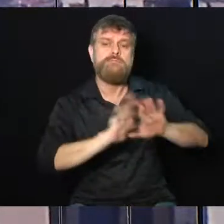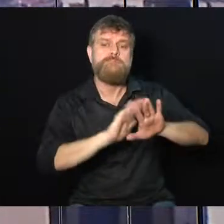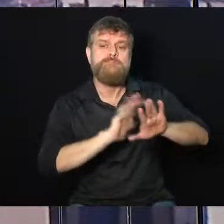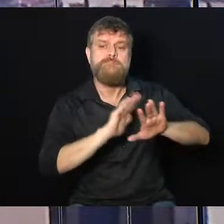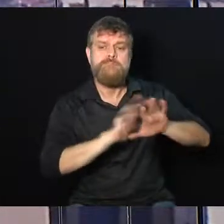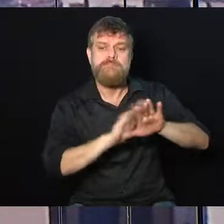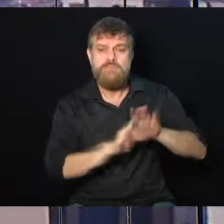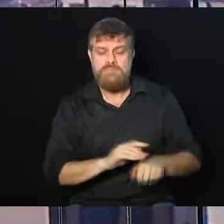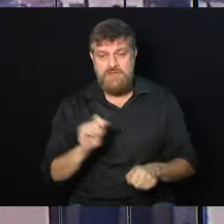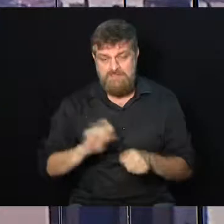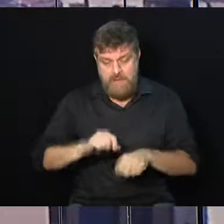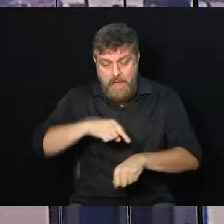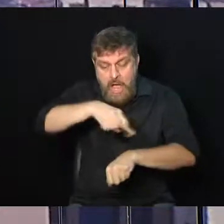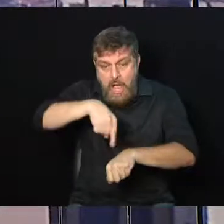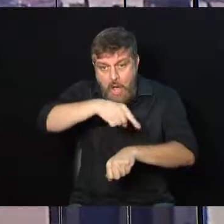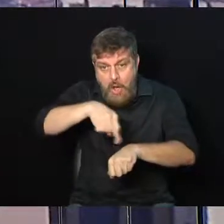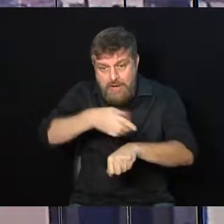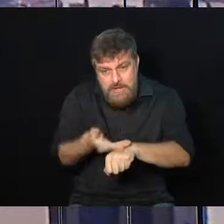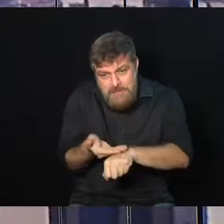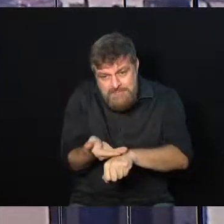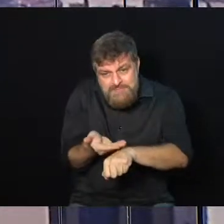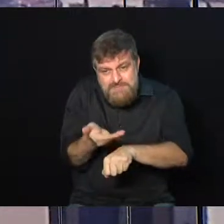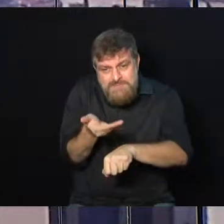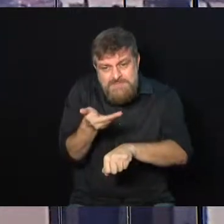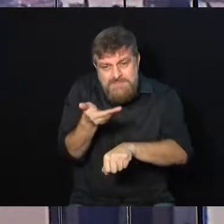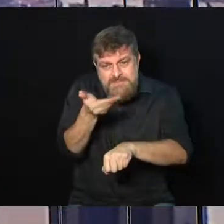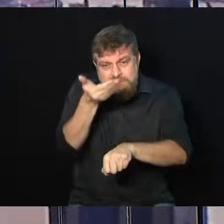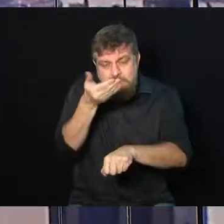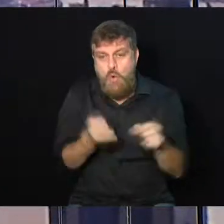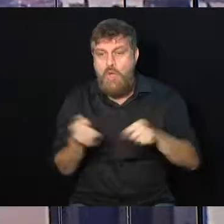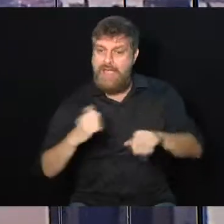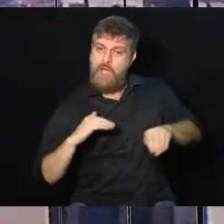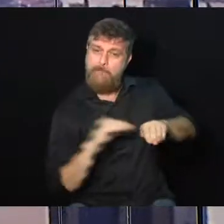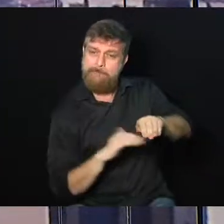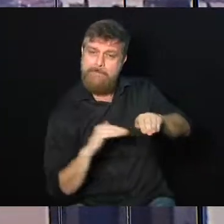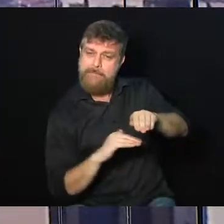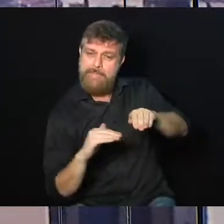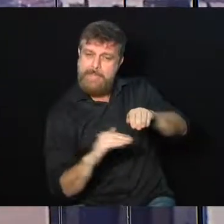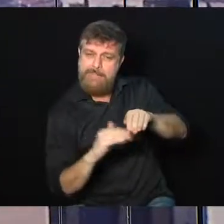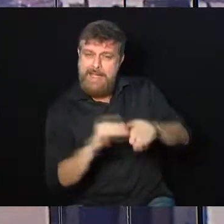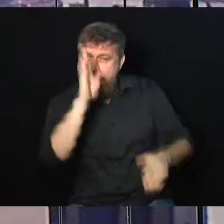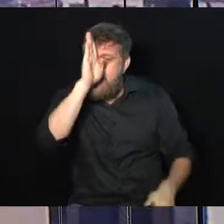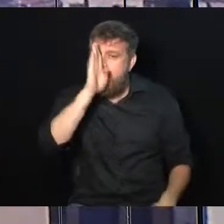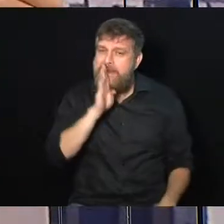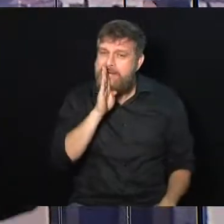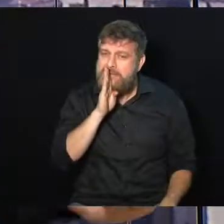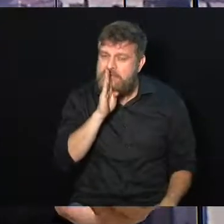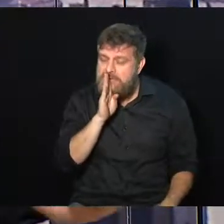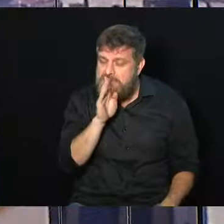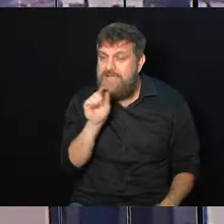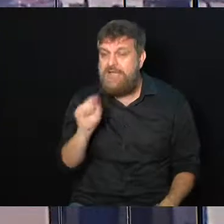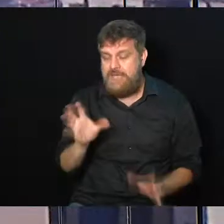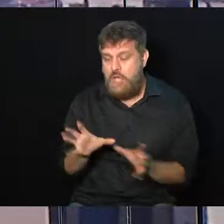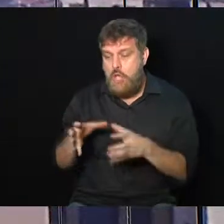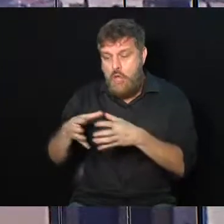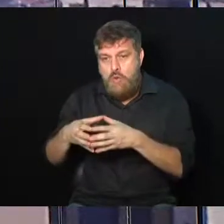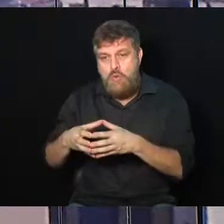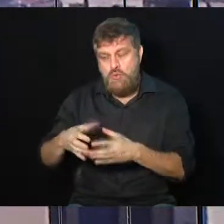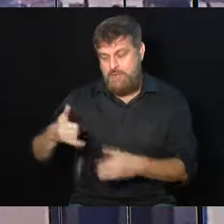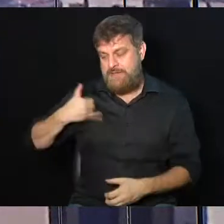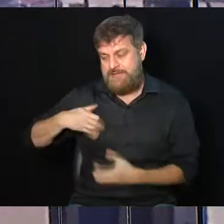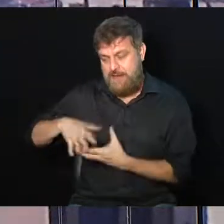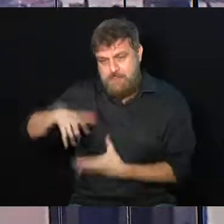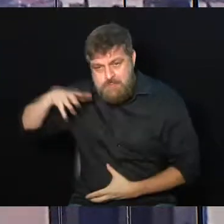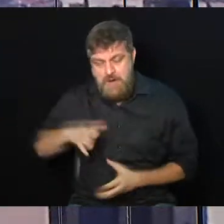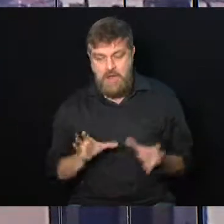que amplia o tempo de permanência em estacionamentos de forma gratuita para idosos e